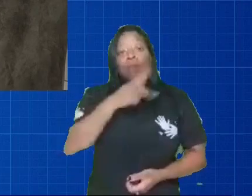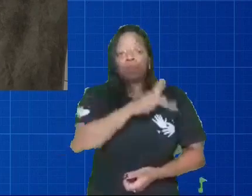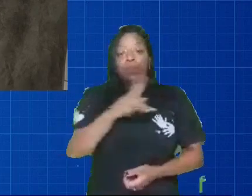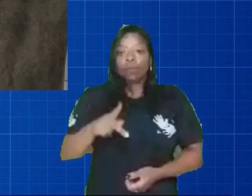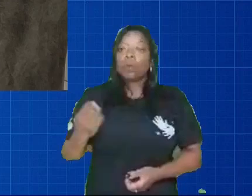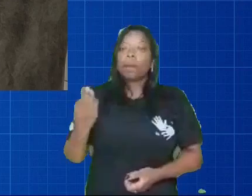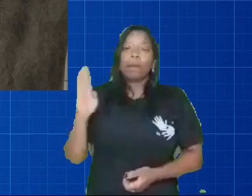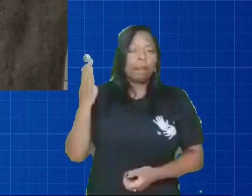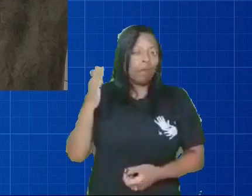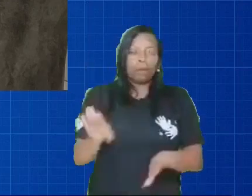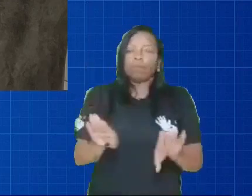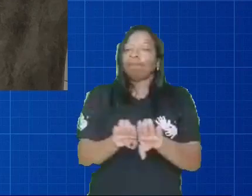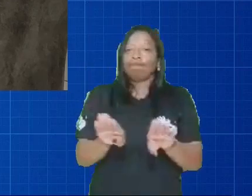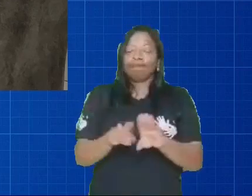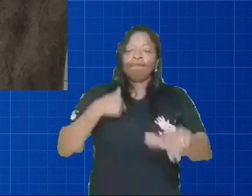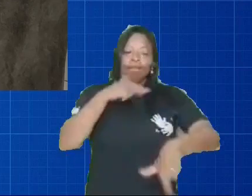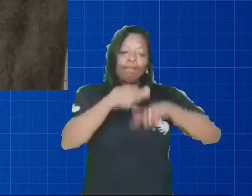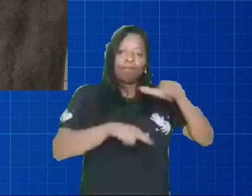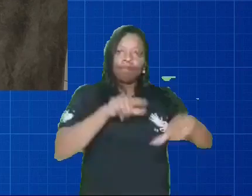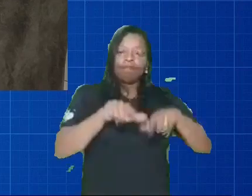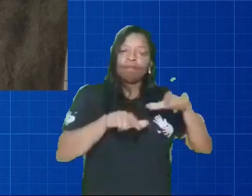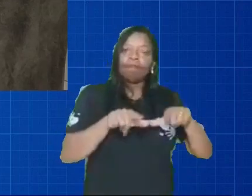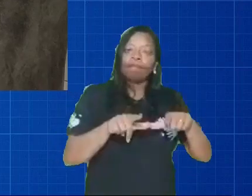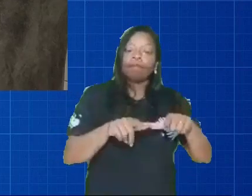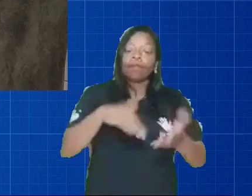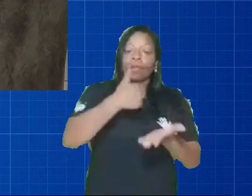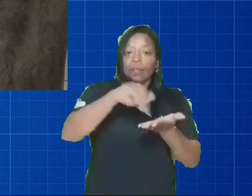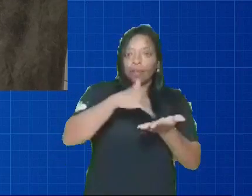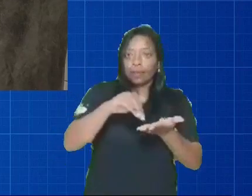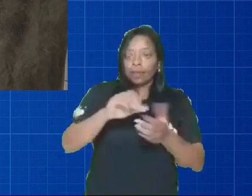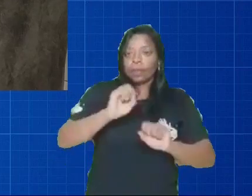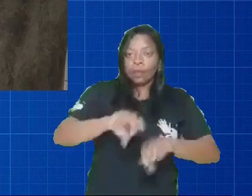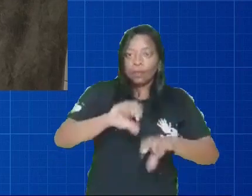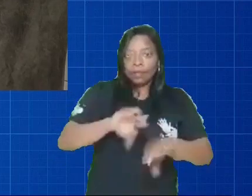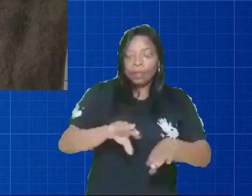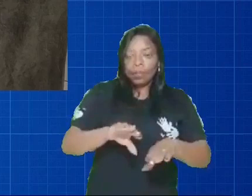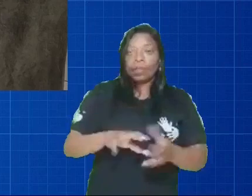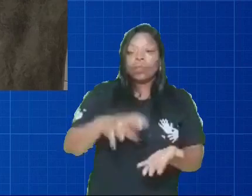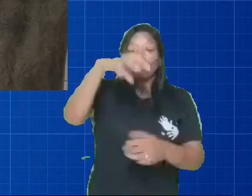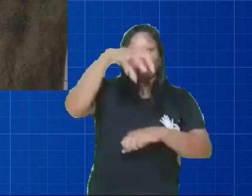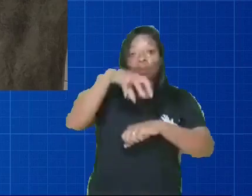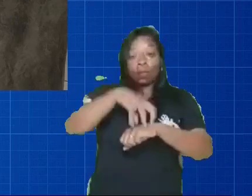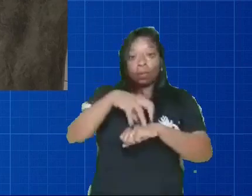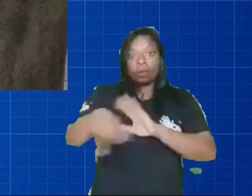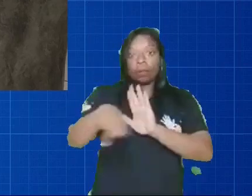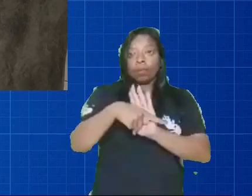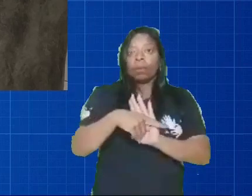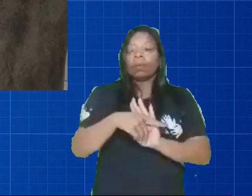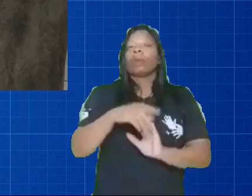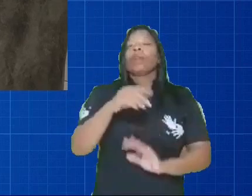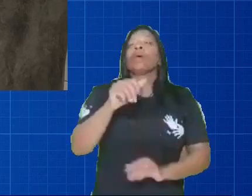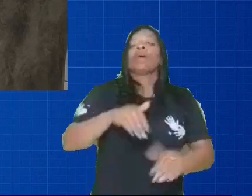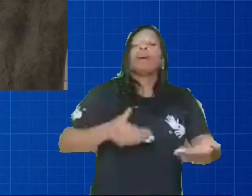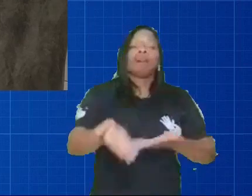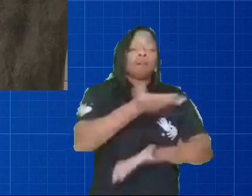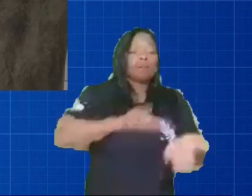Educação e trabalho atualmente dentro da Secretaria de Educação, um departamento chamado Articulação Pedagógica. Esse departamento,